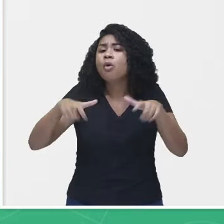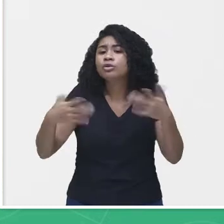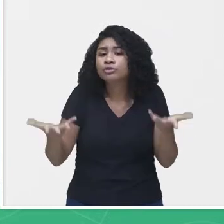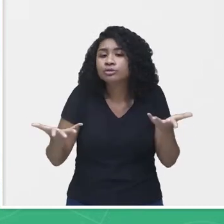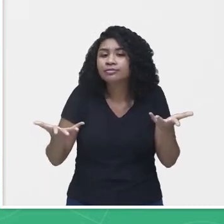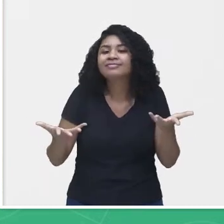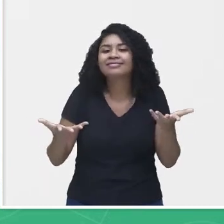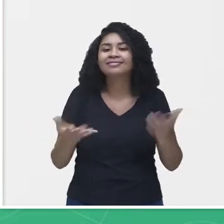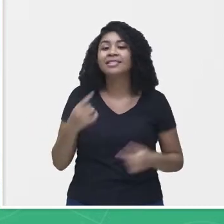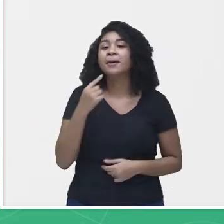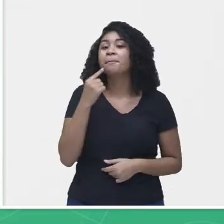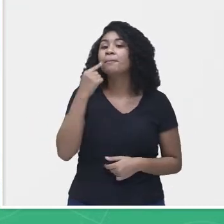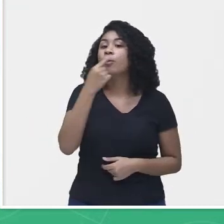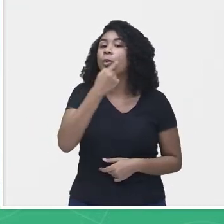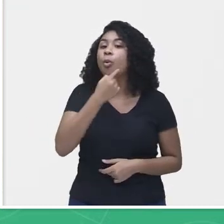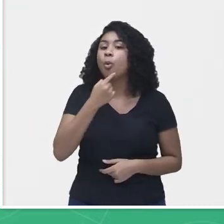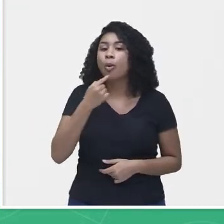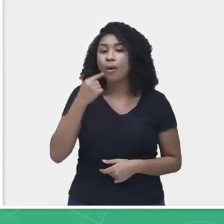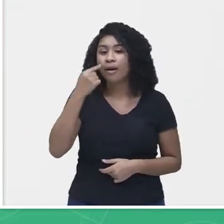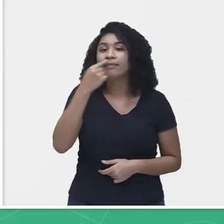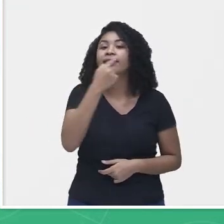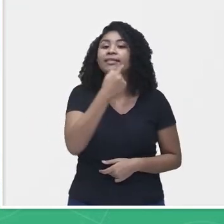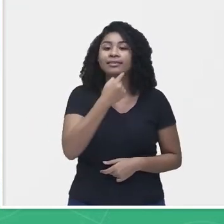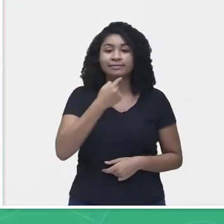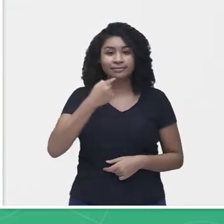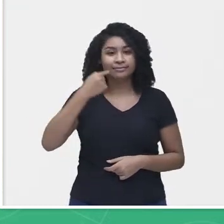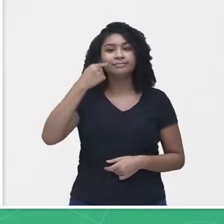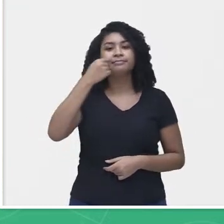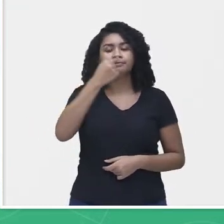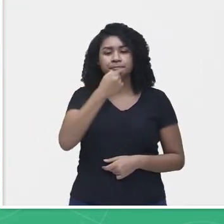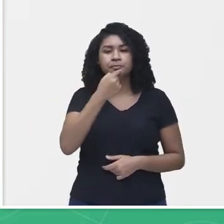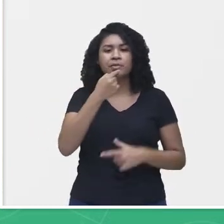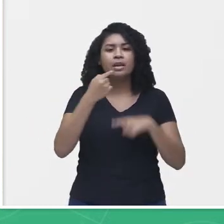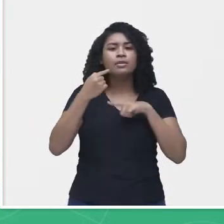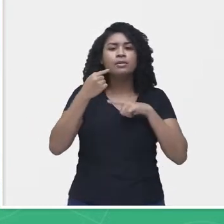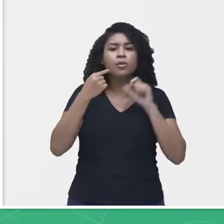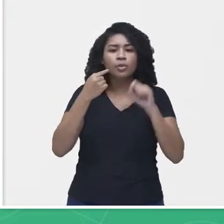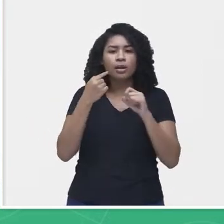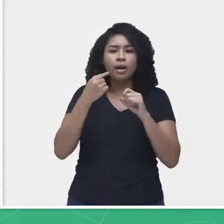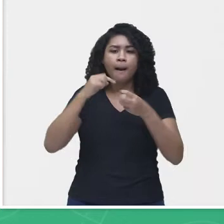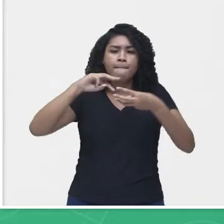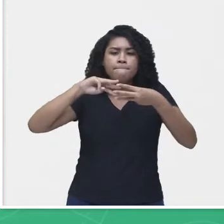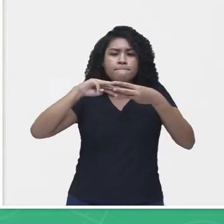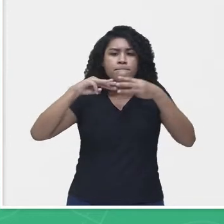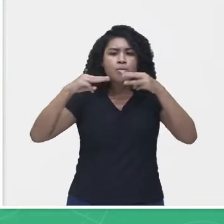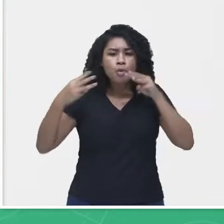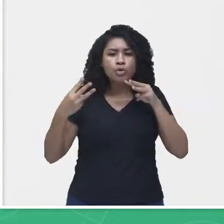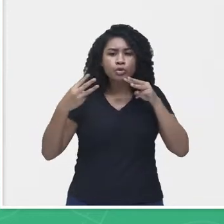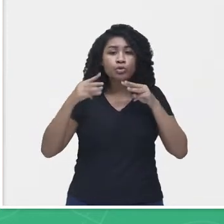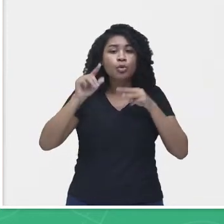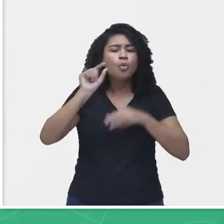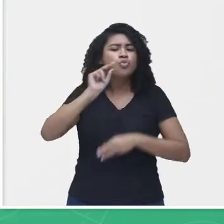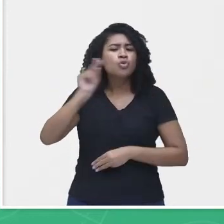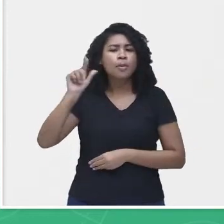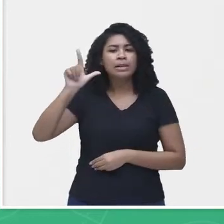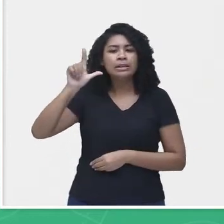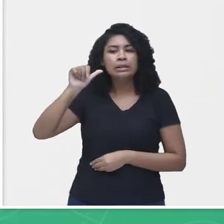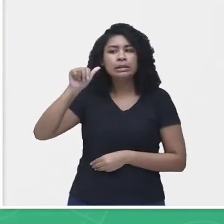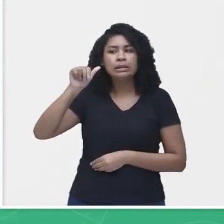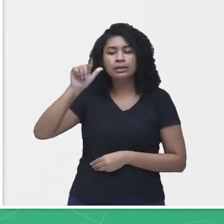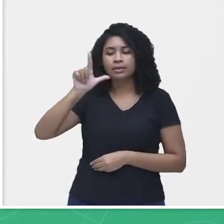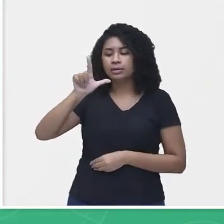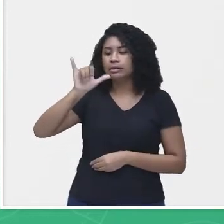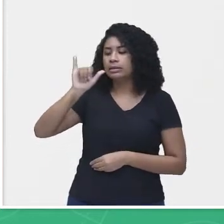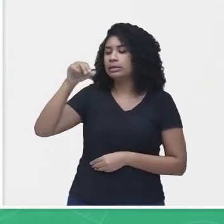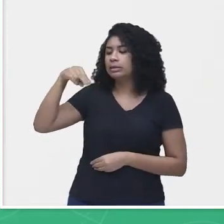boca, né? Na boca, na sua base existe uma estrutura muscular, que é a língua, que vai